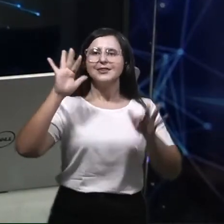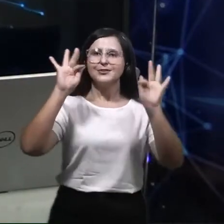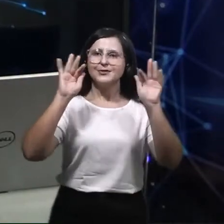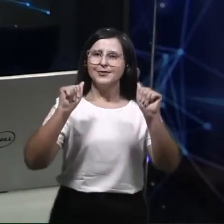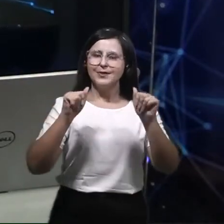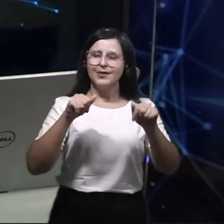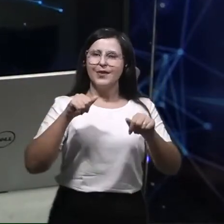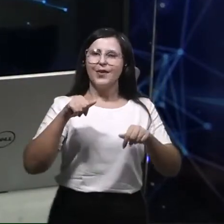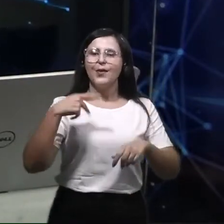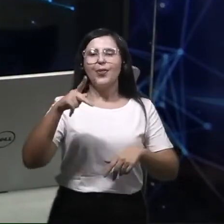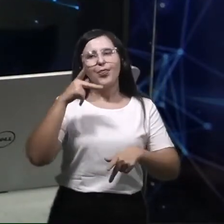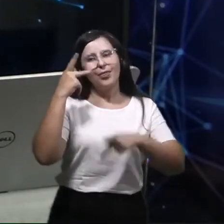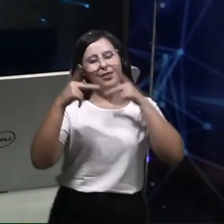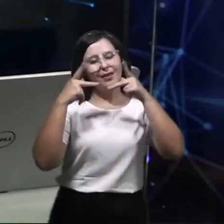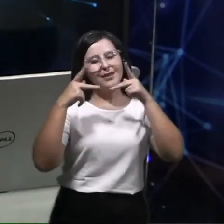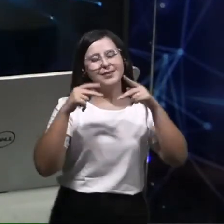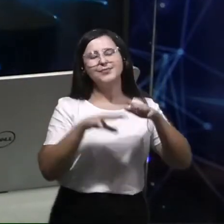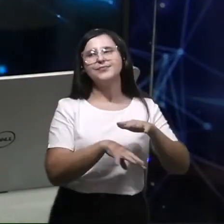considerações.